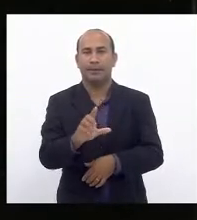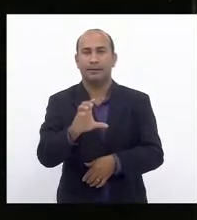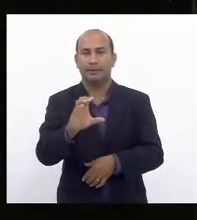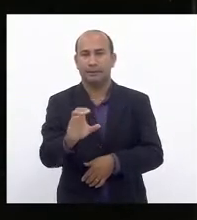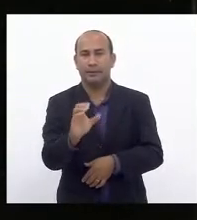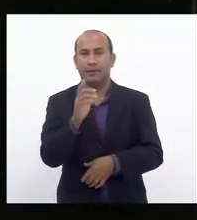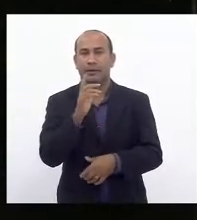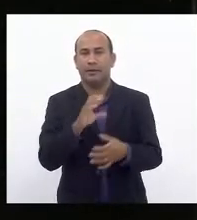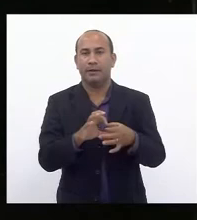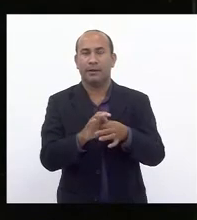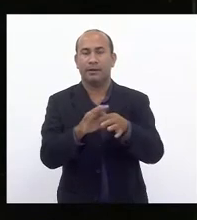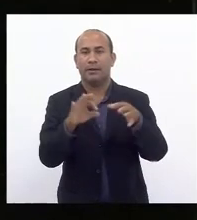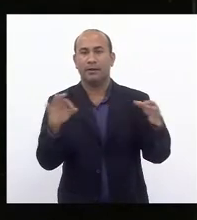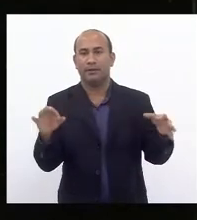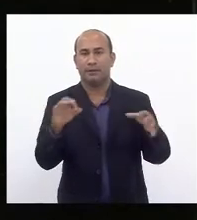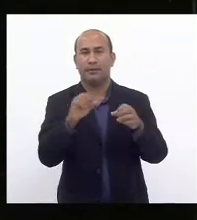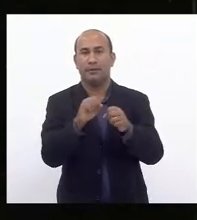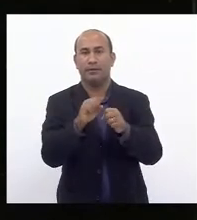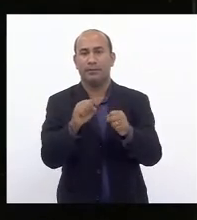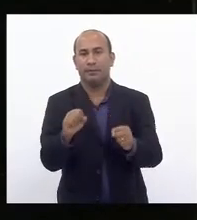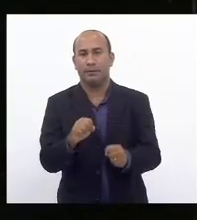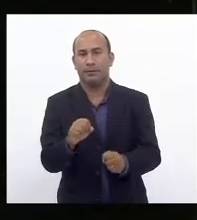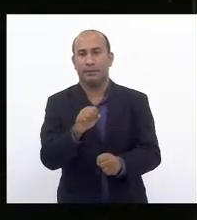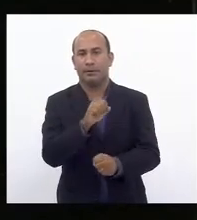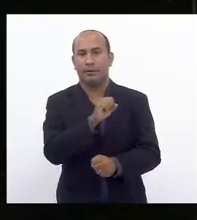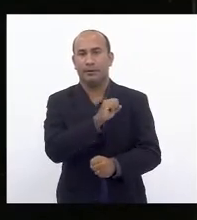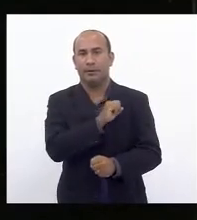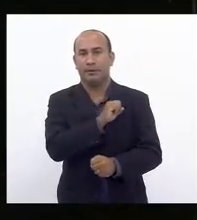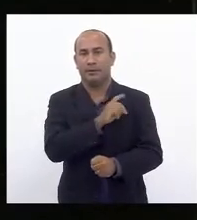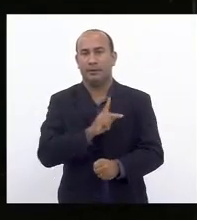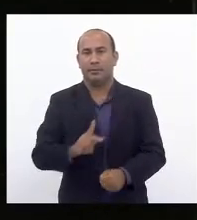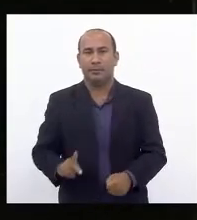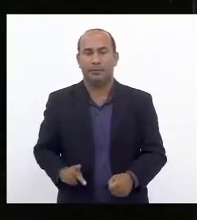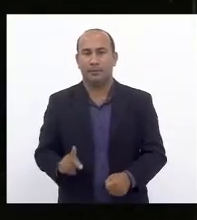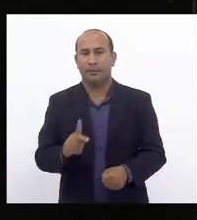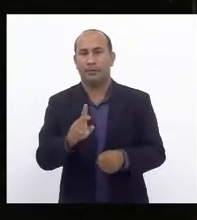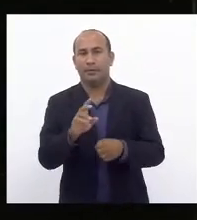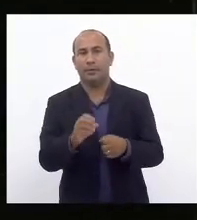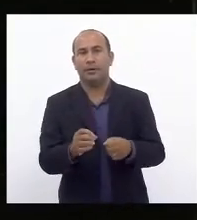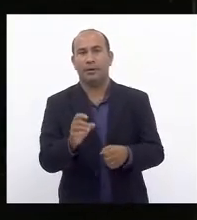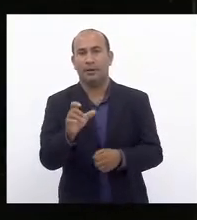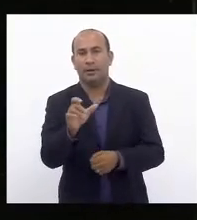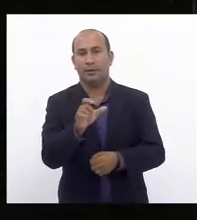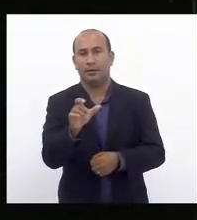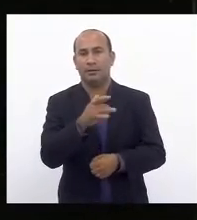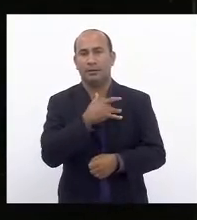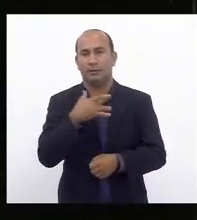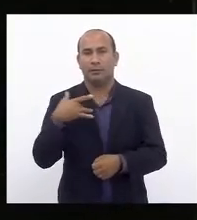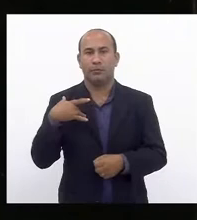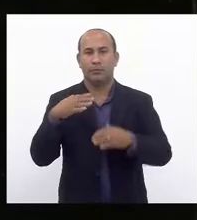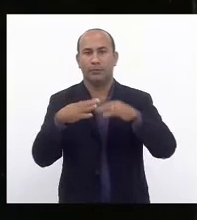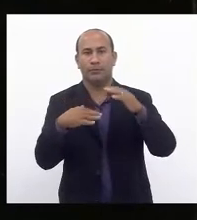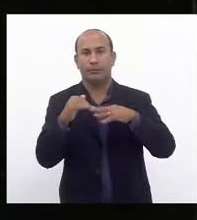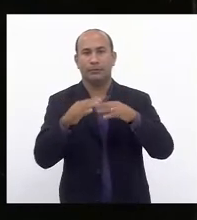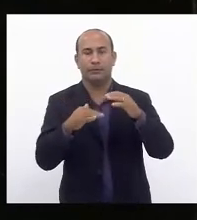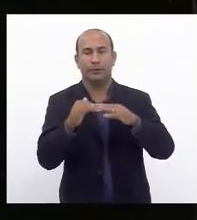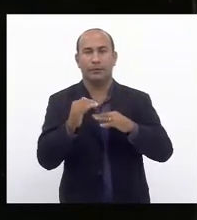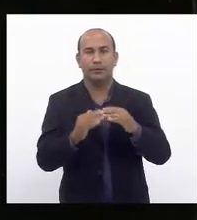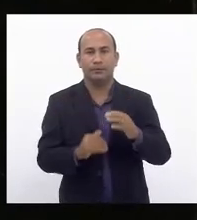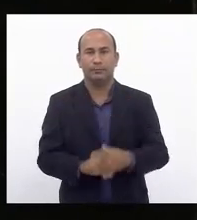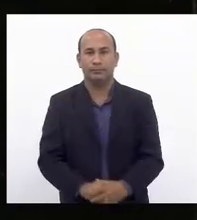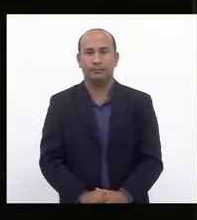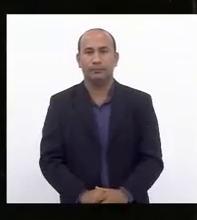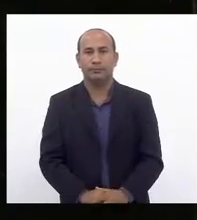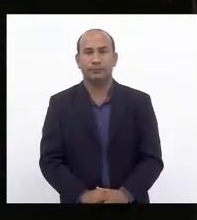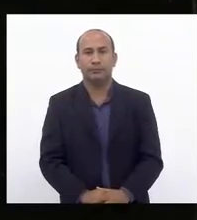autorizando o poder público municipal a criar o plano de saúde do servidor. No